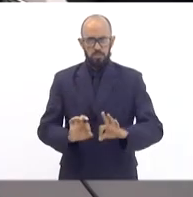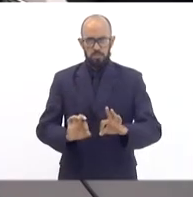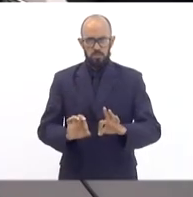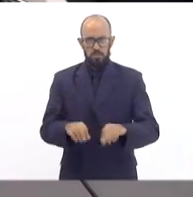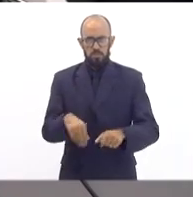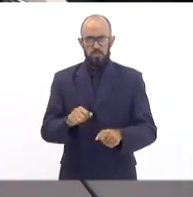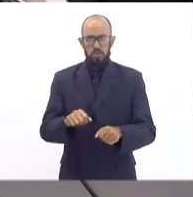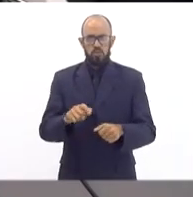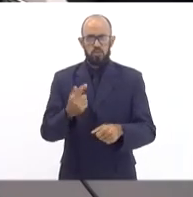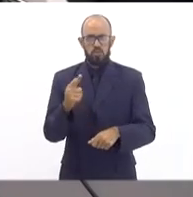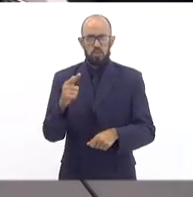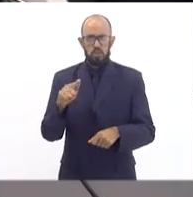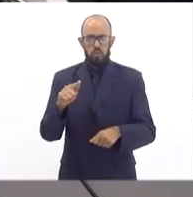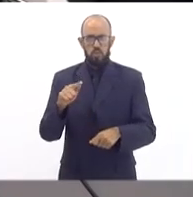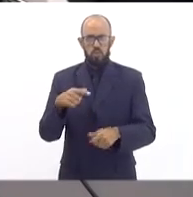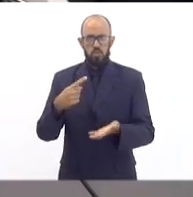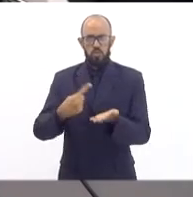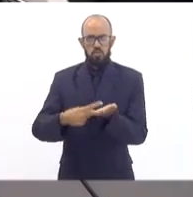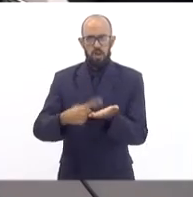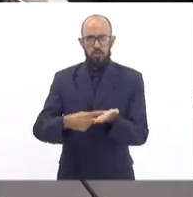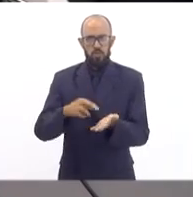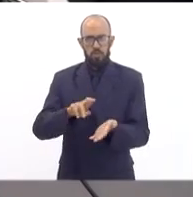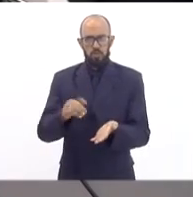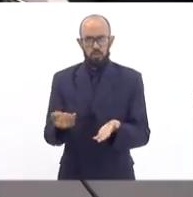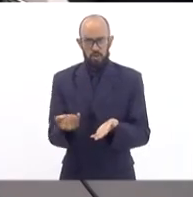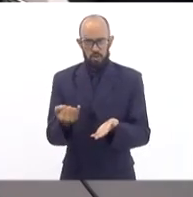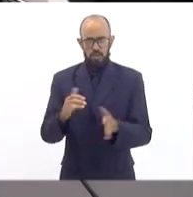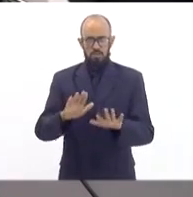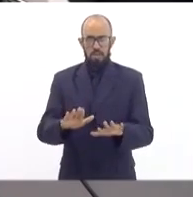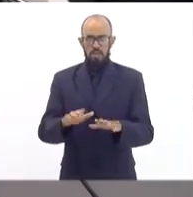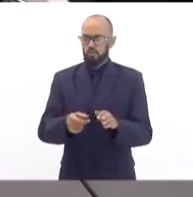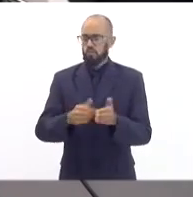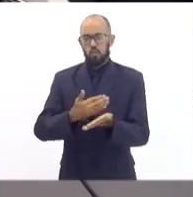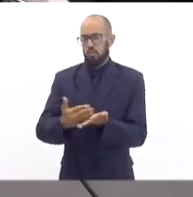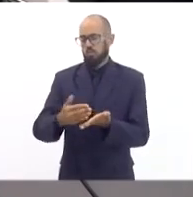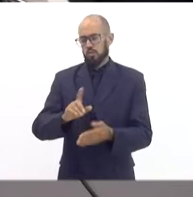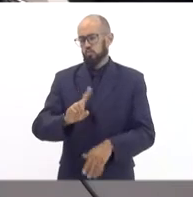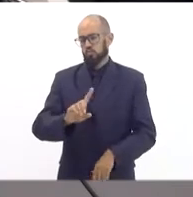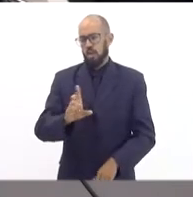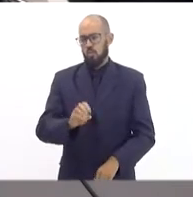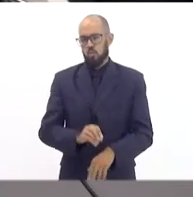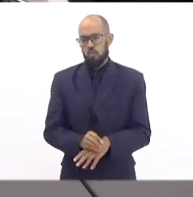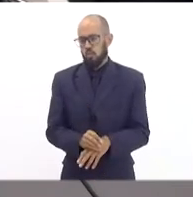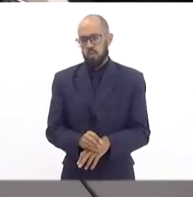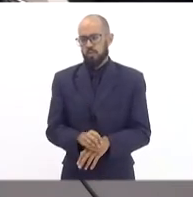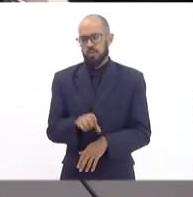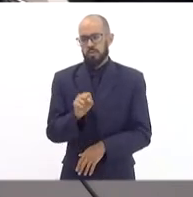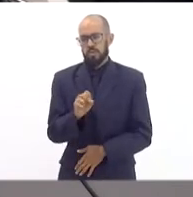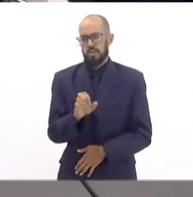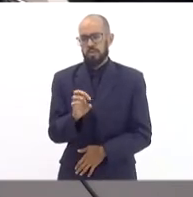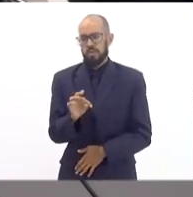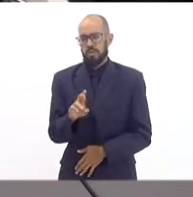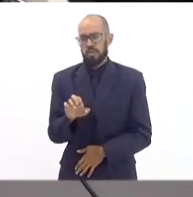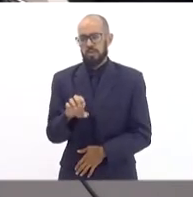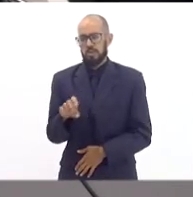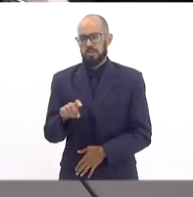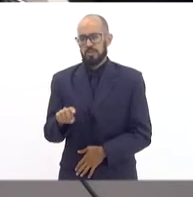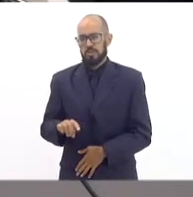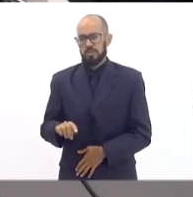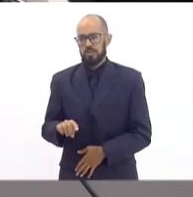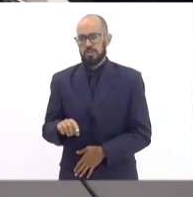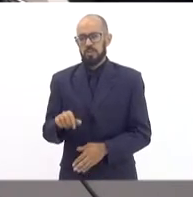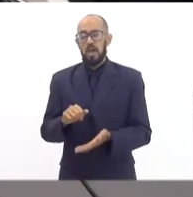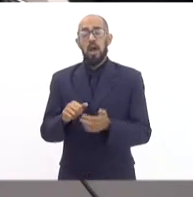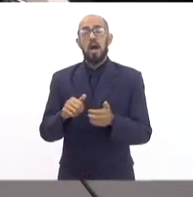RJ. Então, vai passar agora. Mas, no início, não. A discussão foi CETRANS, PGE